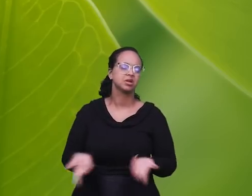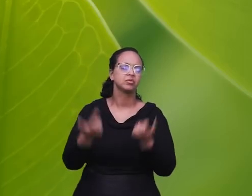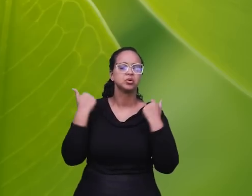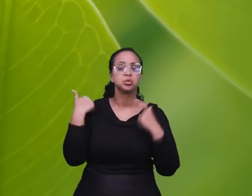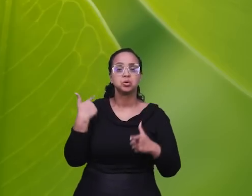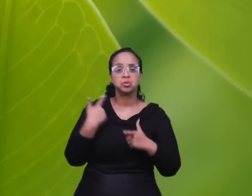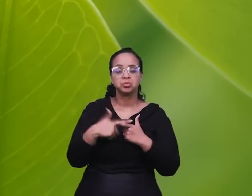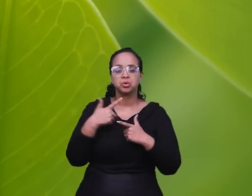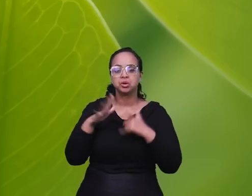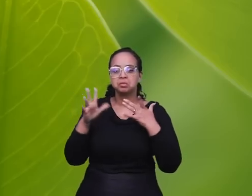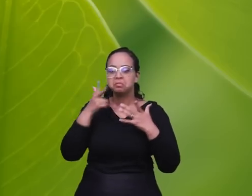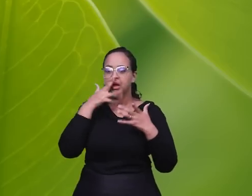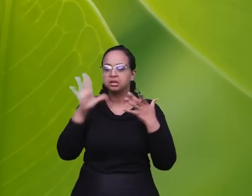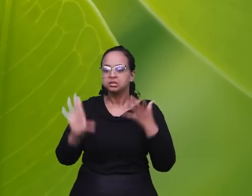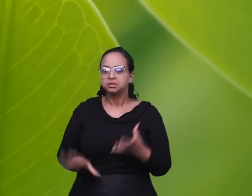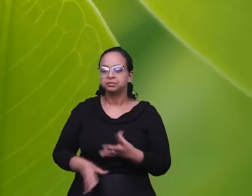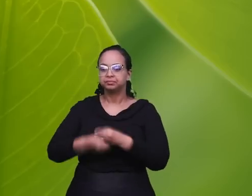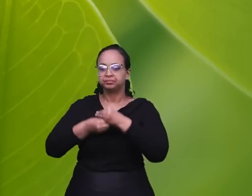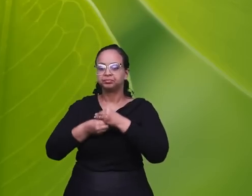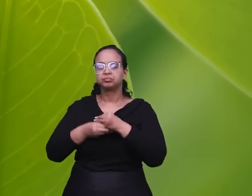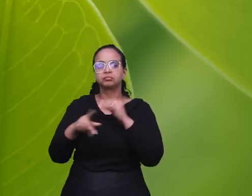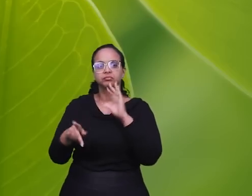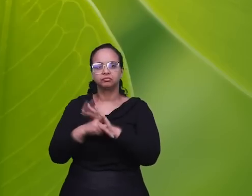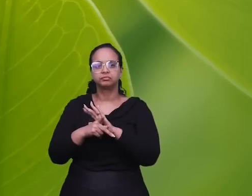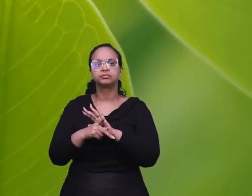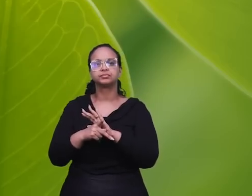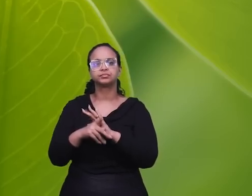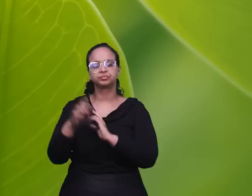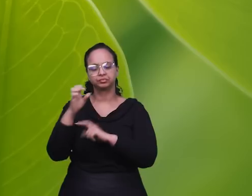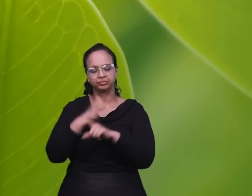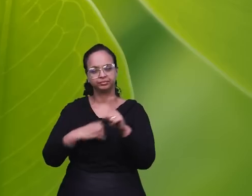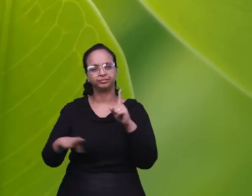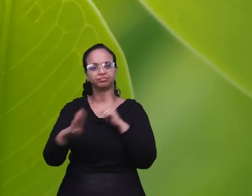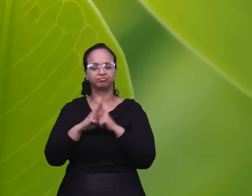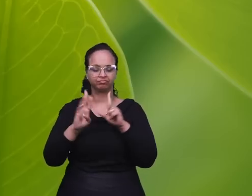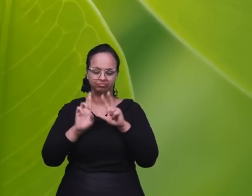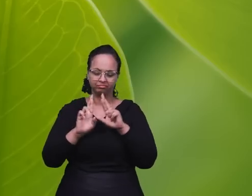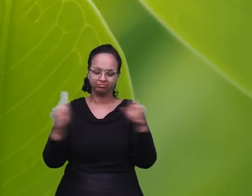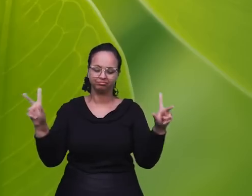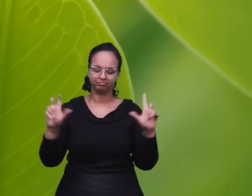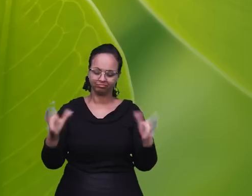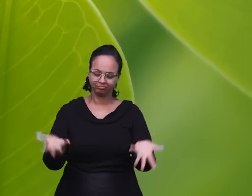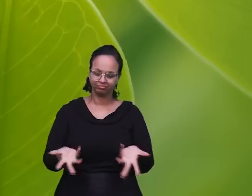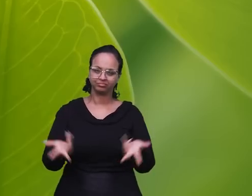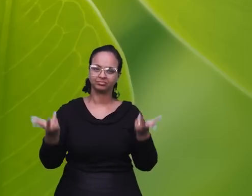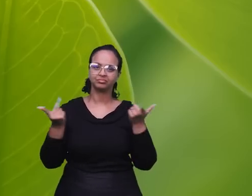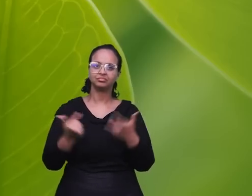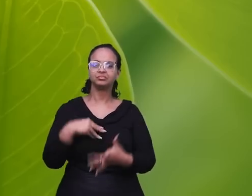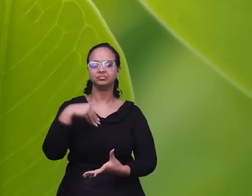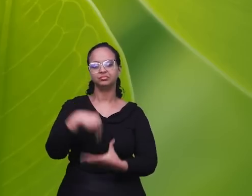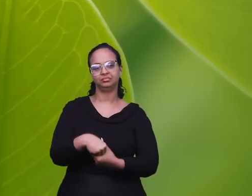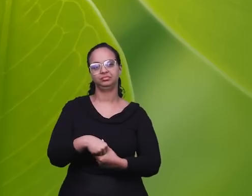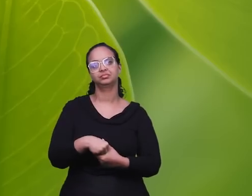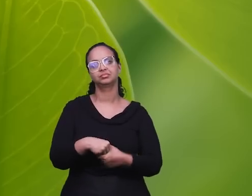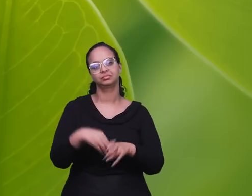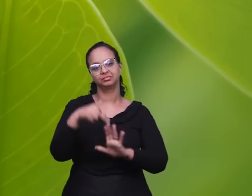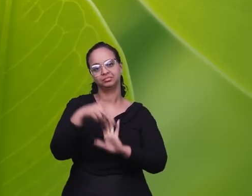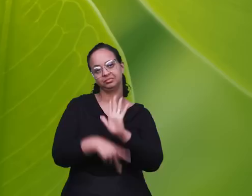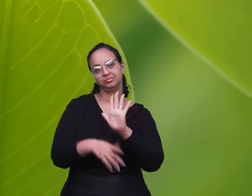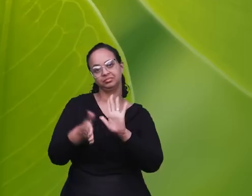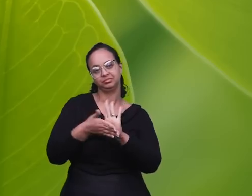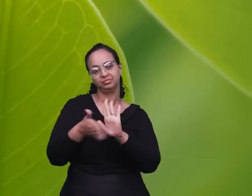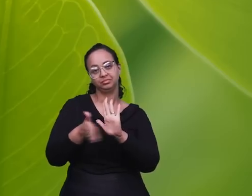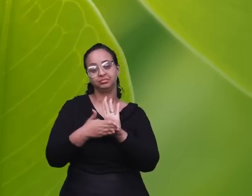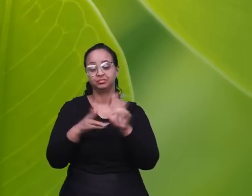com certeza esse complemento da Escola Bíblica Dominical tem feito toda a diferença na vida daqueles que acompanham o programa. É sempre